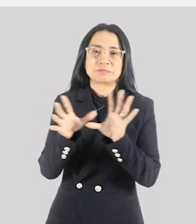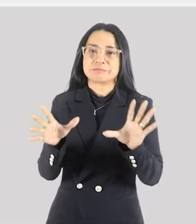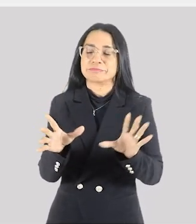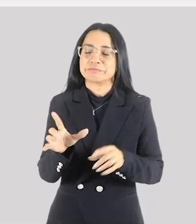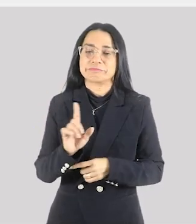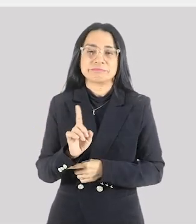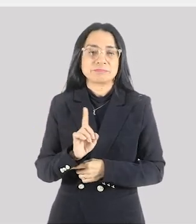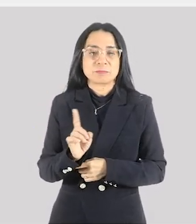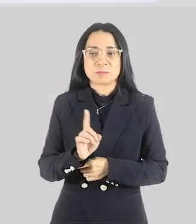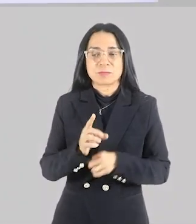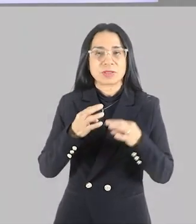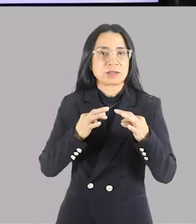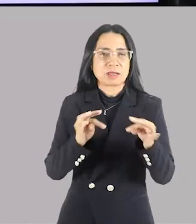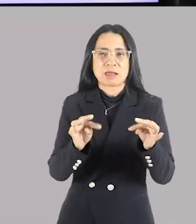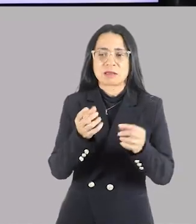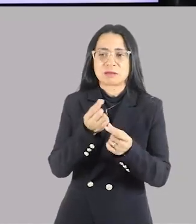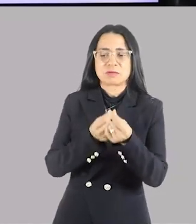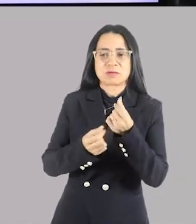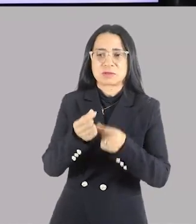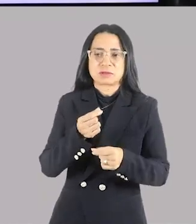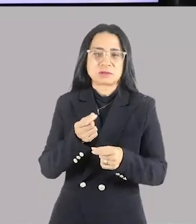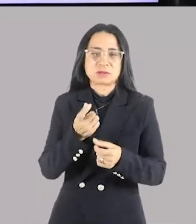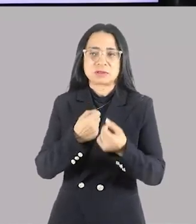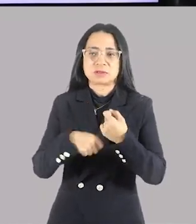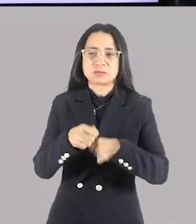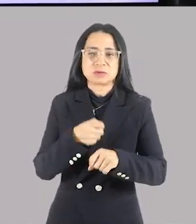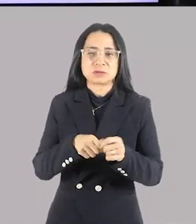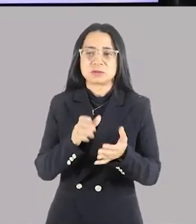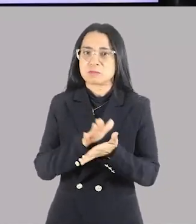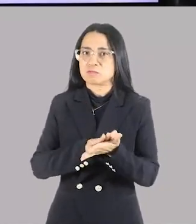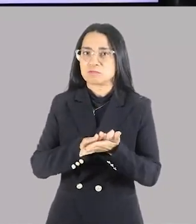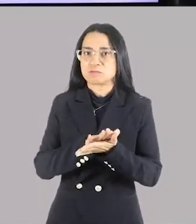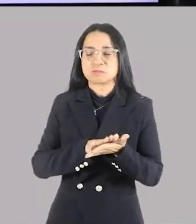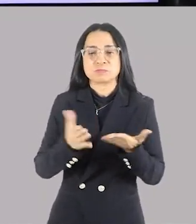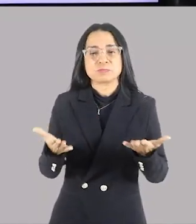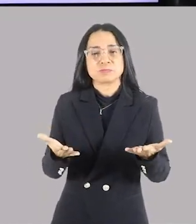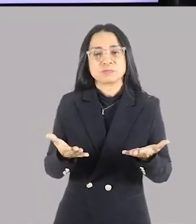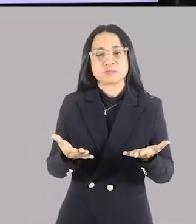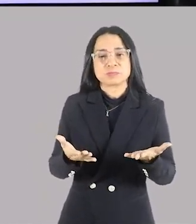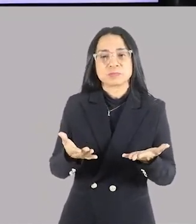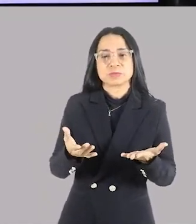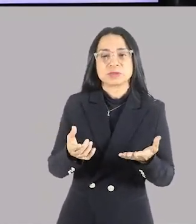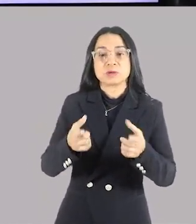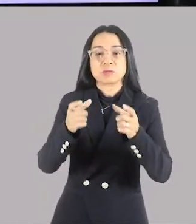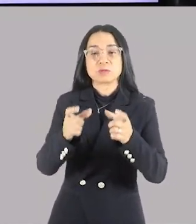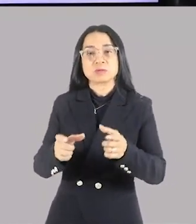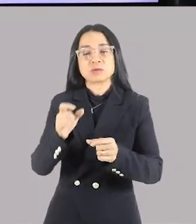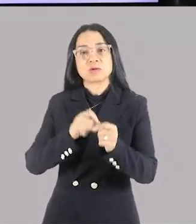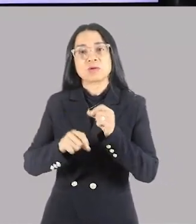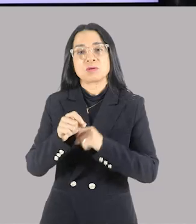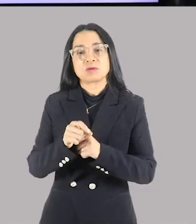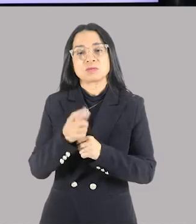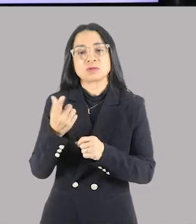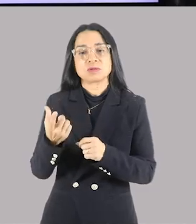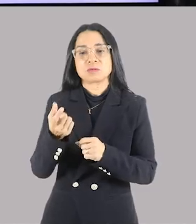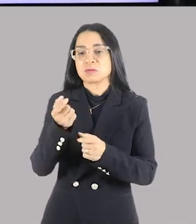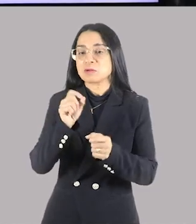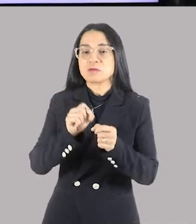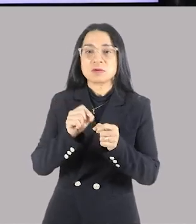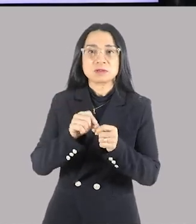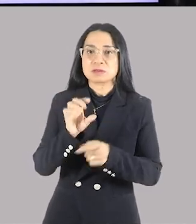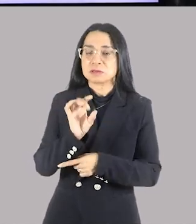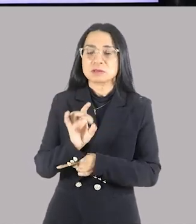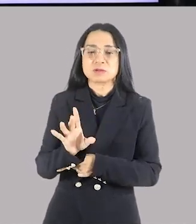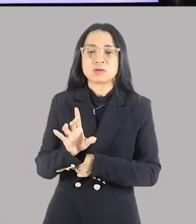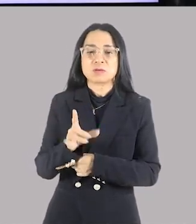autonomia nem técnica, nem financeira, nem administrativa, perfeito? Os órgãos subalternos, eles são órgãos de mera execução e